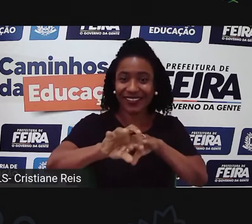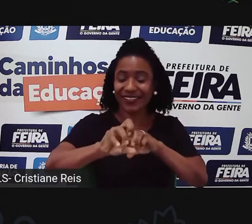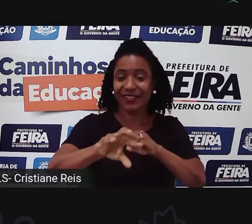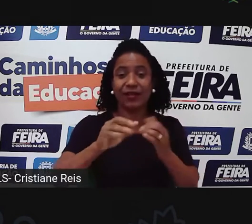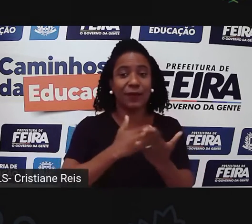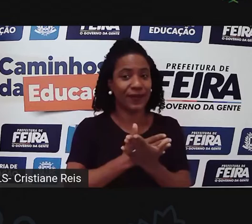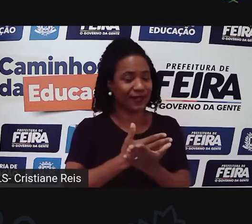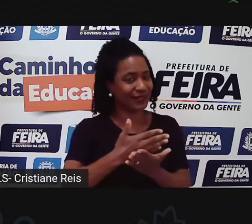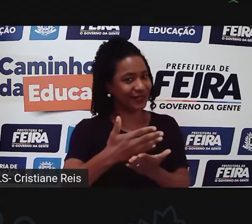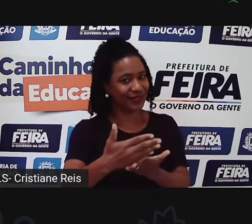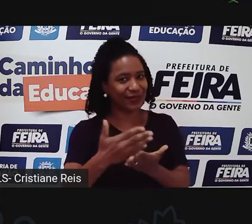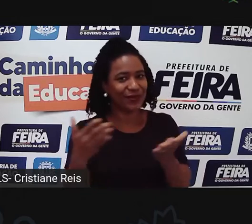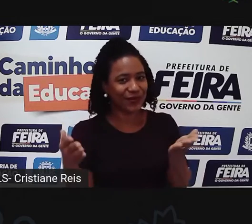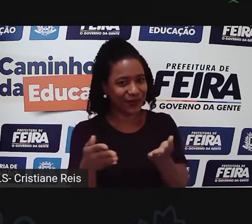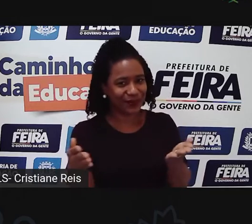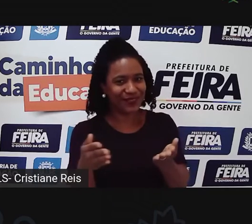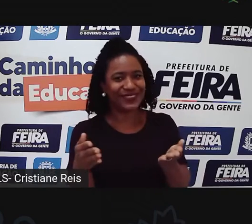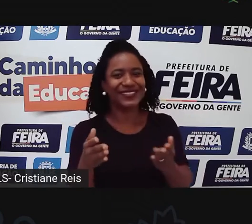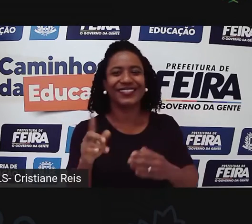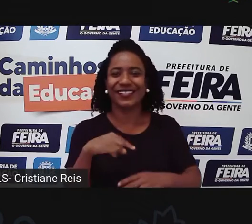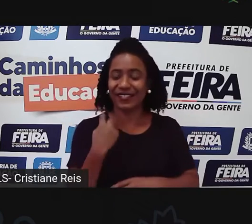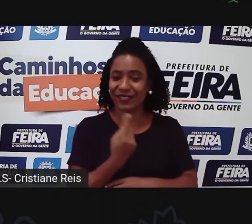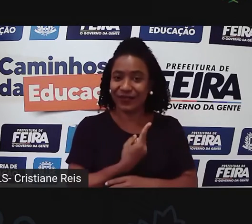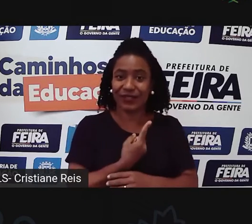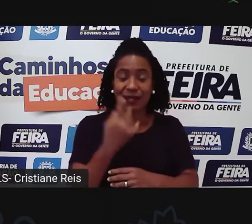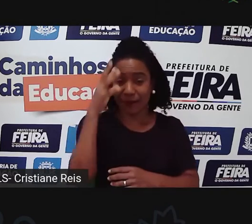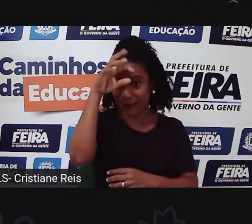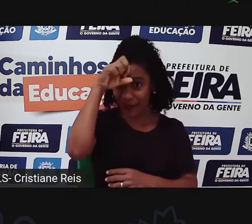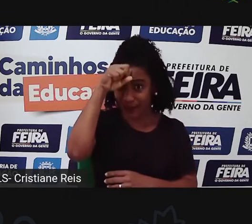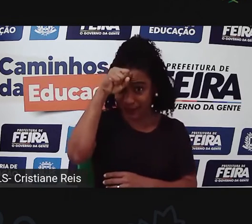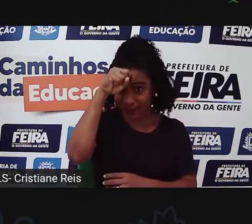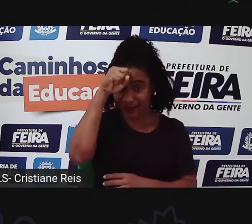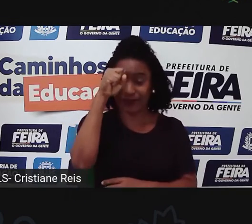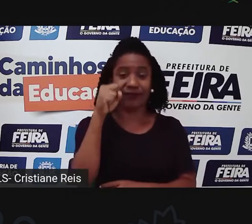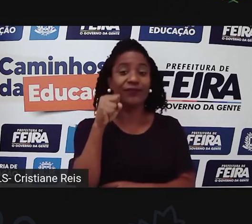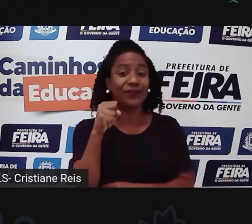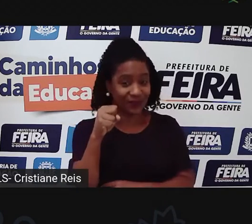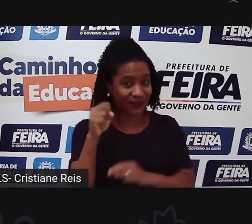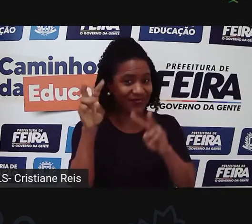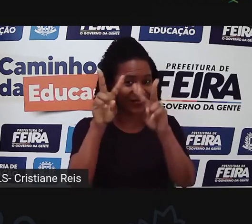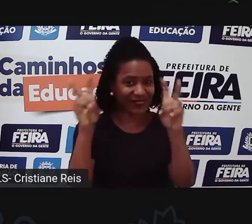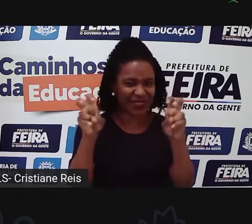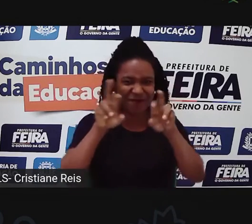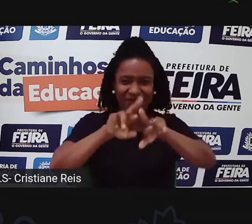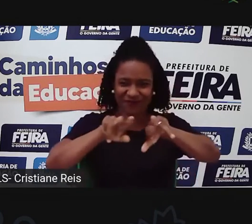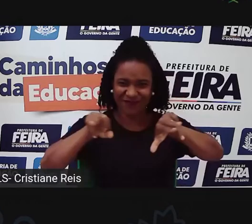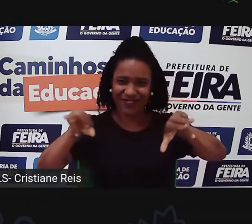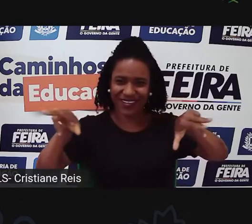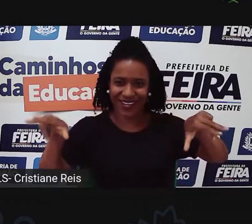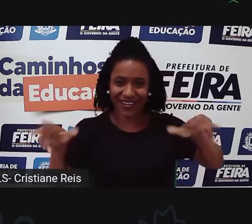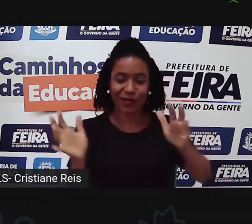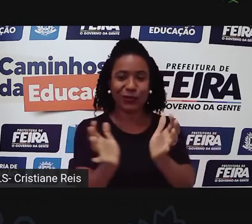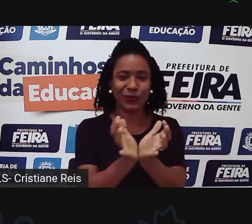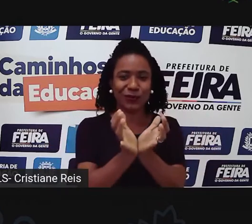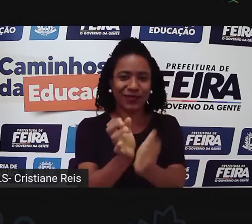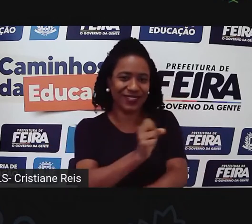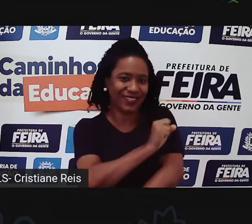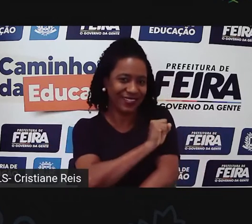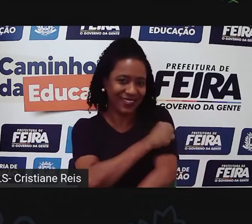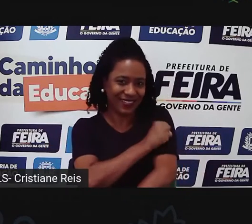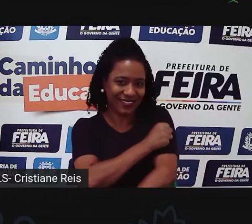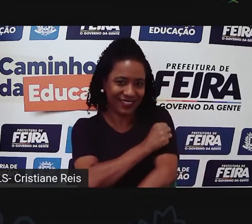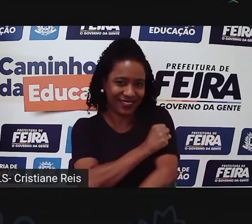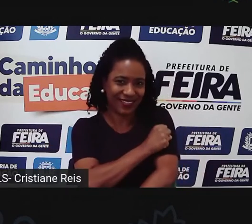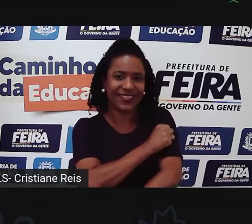hoje, né, ter aulas do 8º ano de geografia, que vocês passaram, né, durante esse ano sem